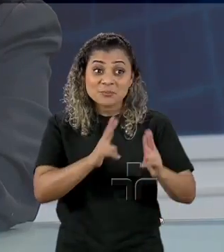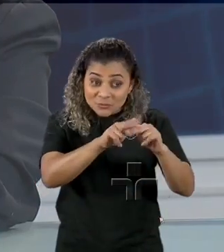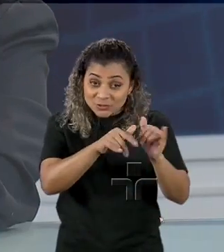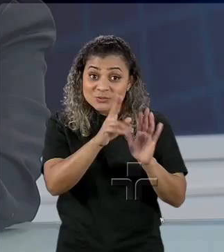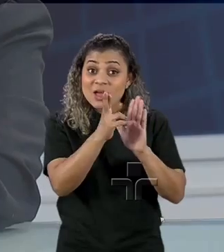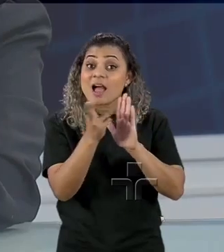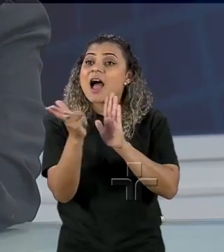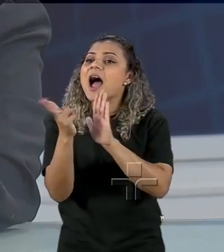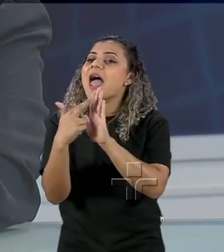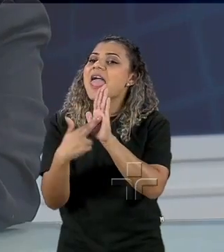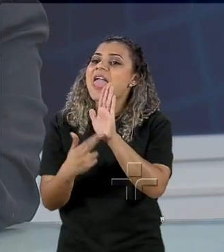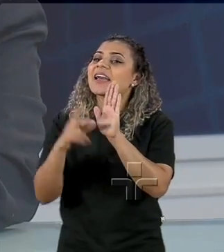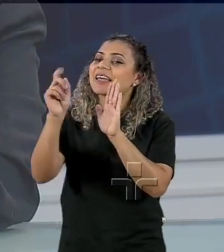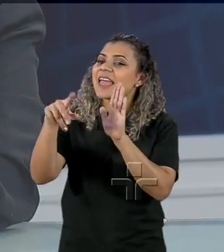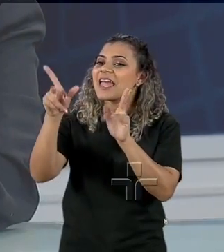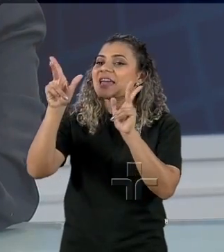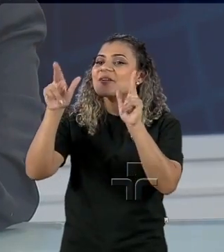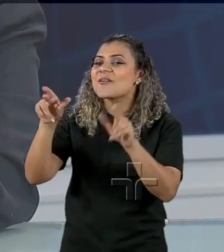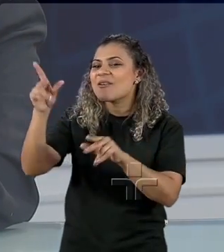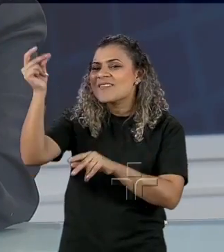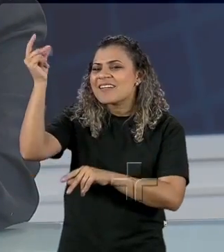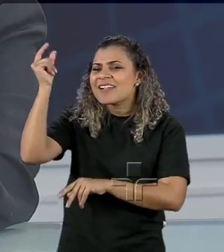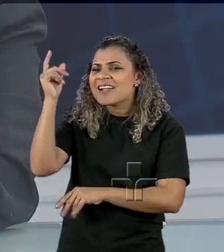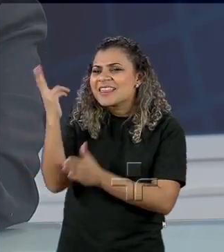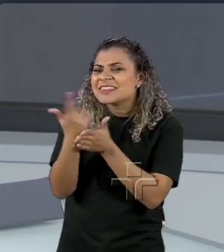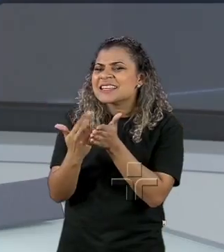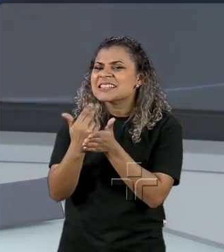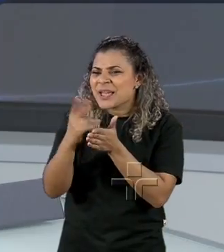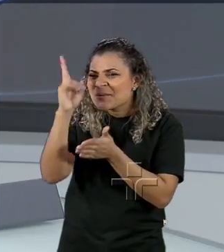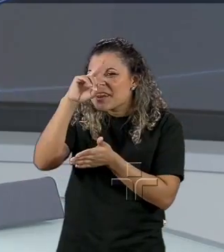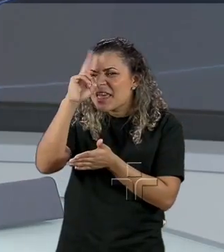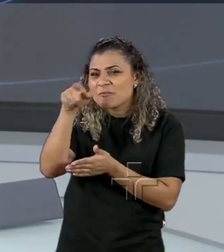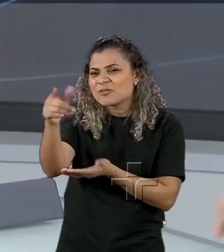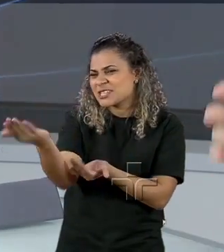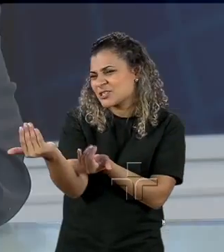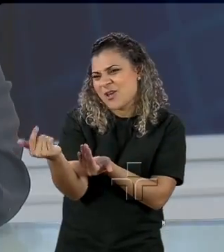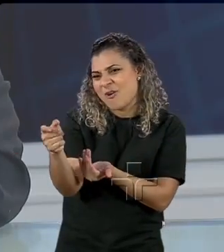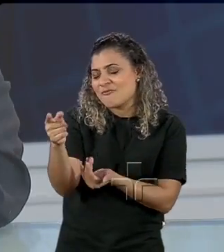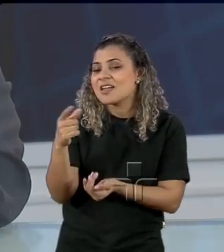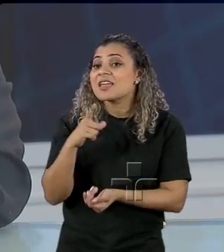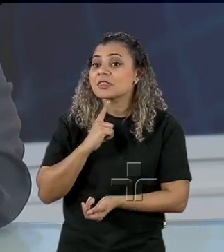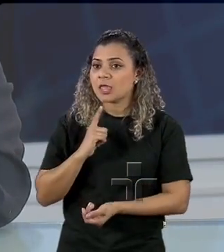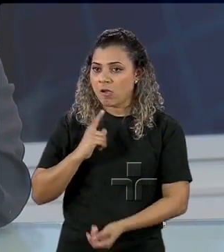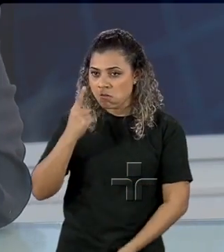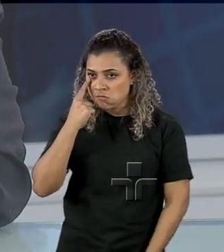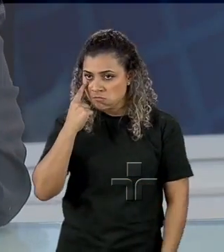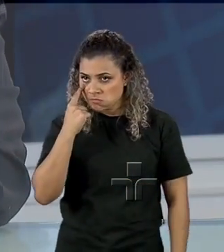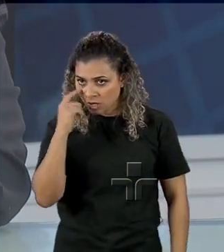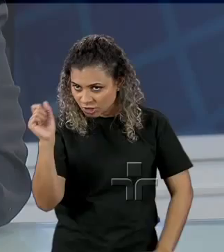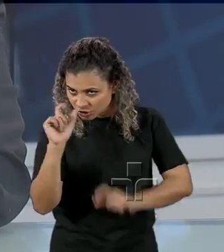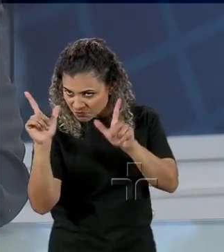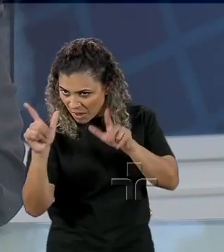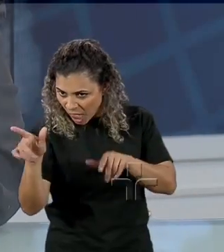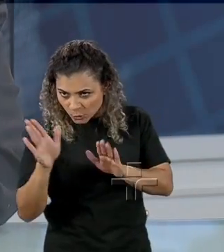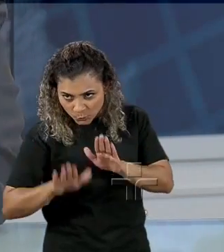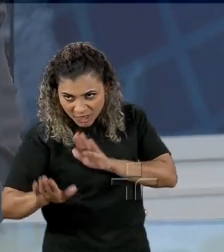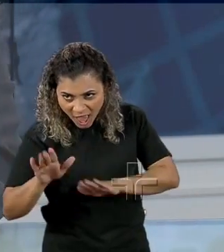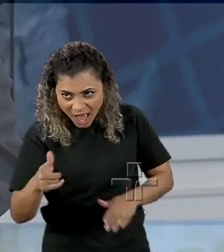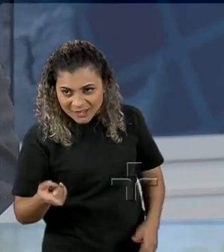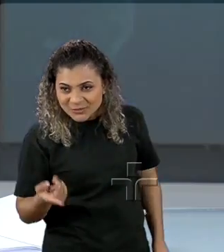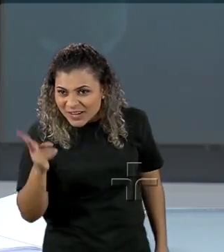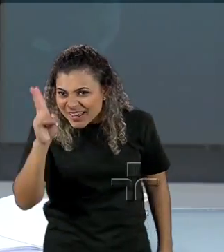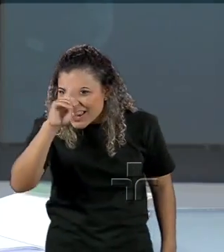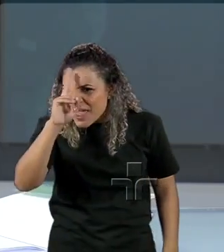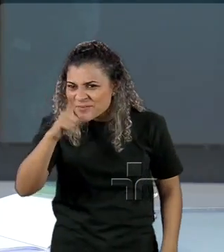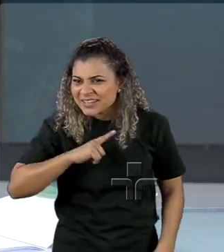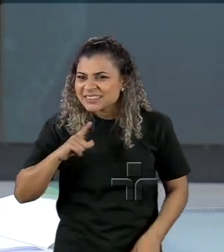antiga de um desenho animado, que você é muito jovem, você não chegou a assistir, que ele diz assim, olho vivo e faro fino. Excelente, eu me